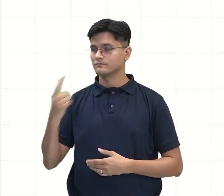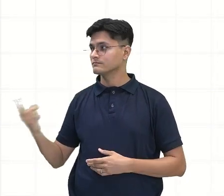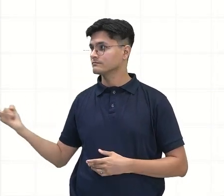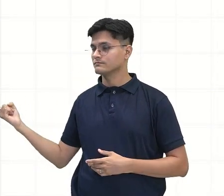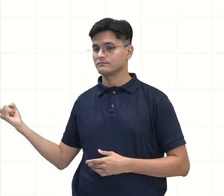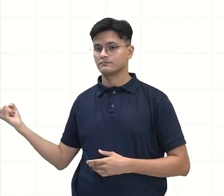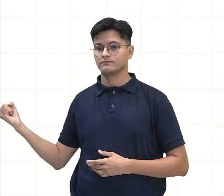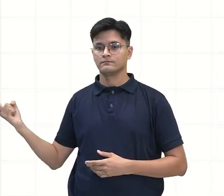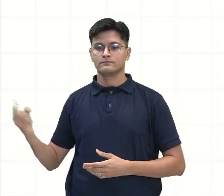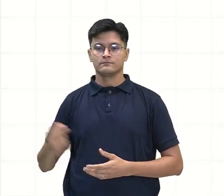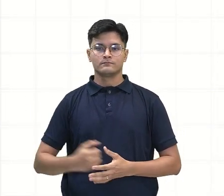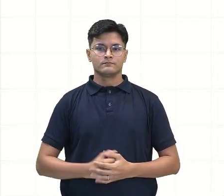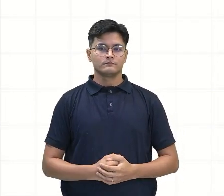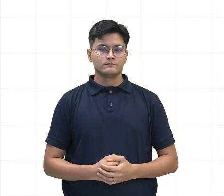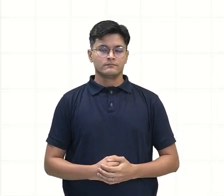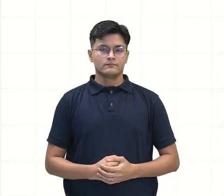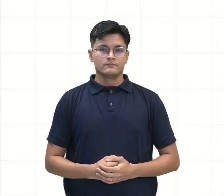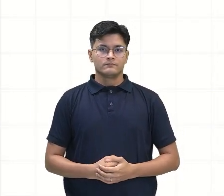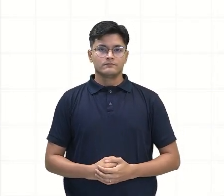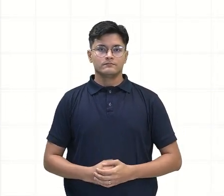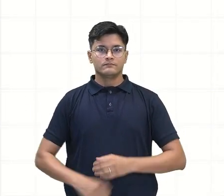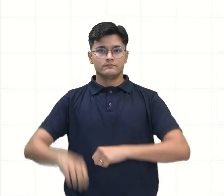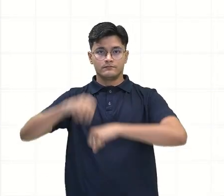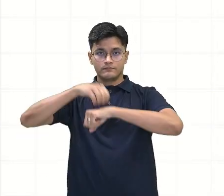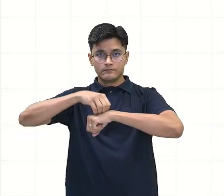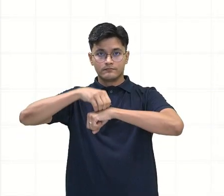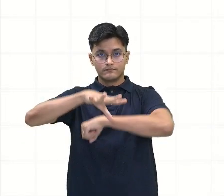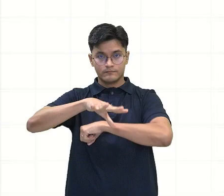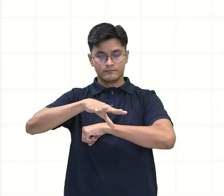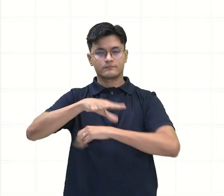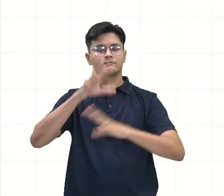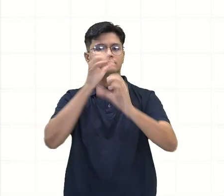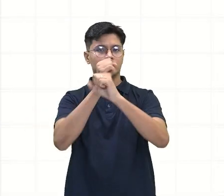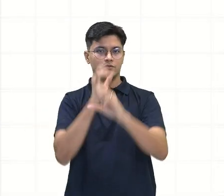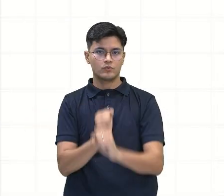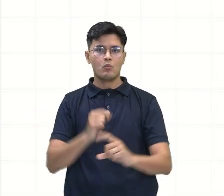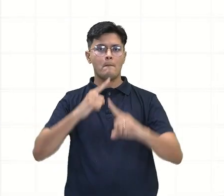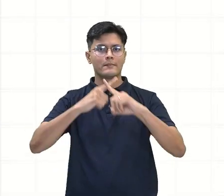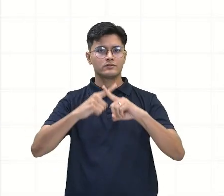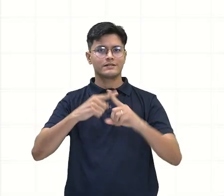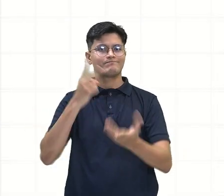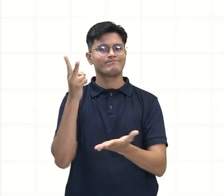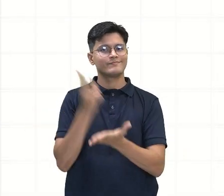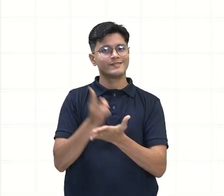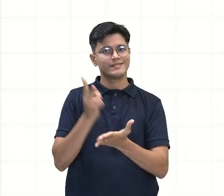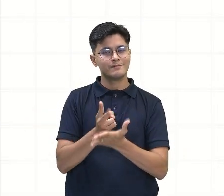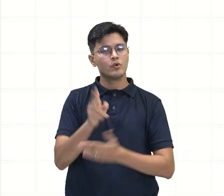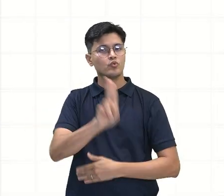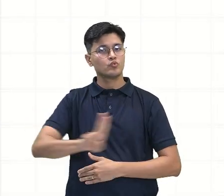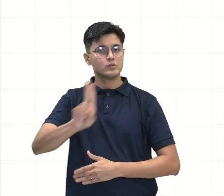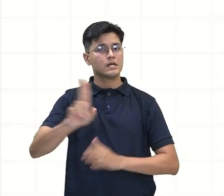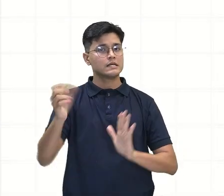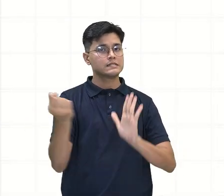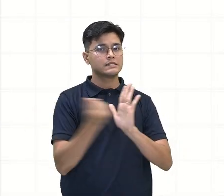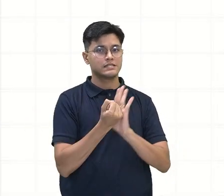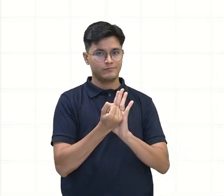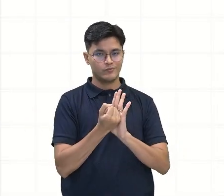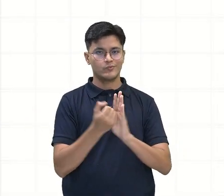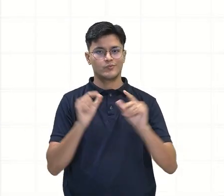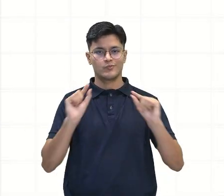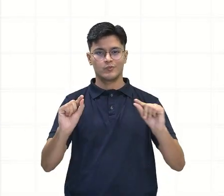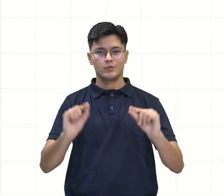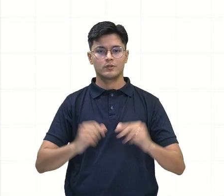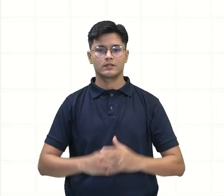vocês terem essa dica. Na multiplicação, eu sempre irei simbolizar, ó, o símbolo